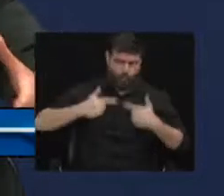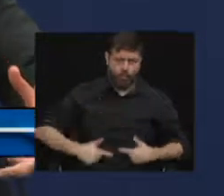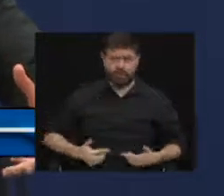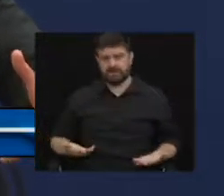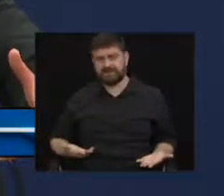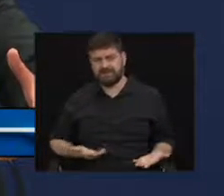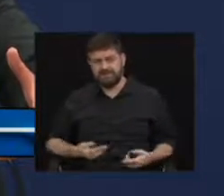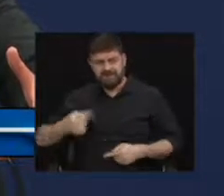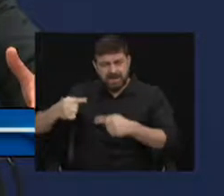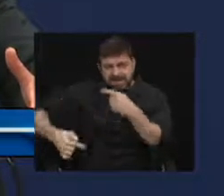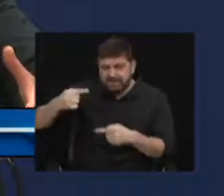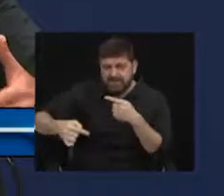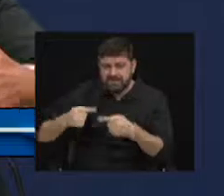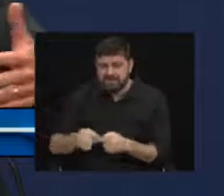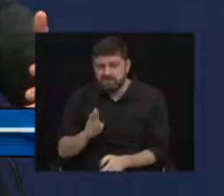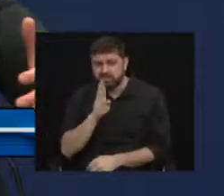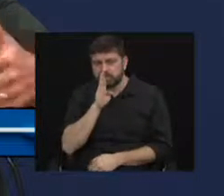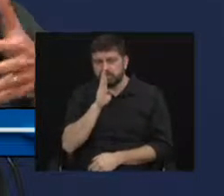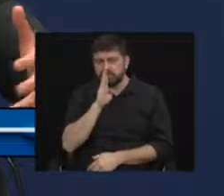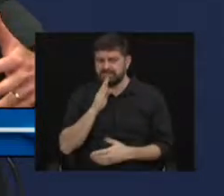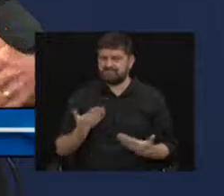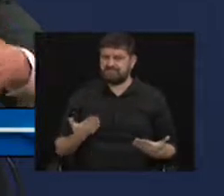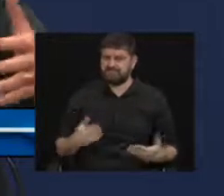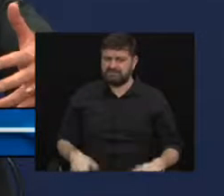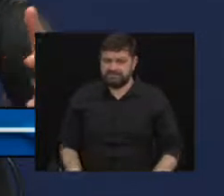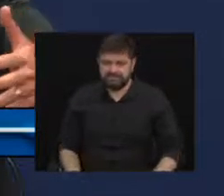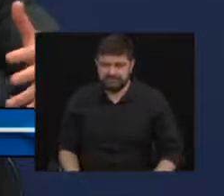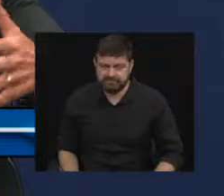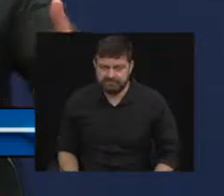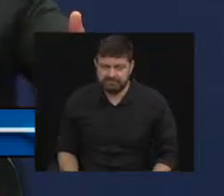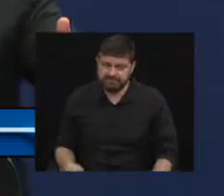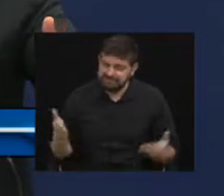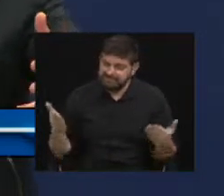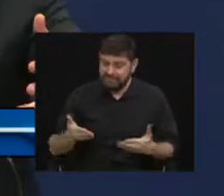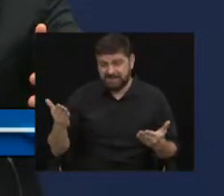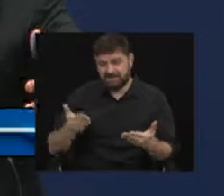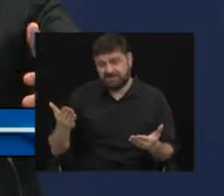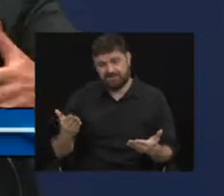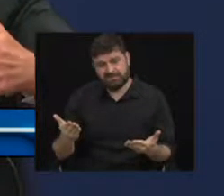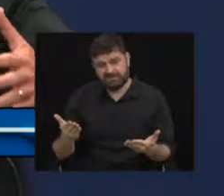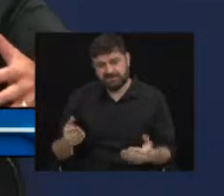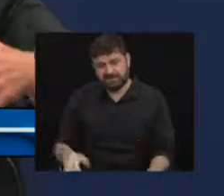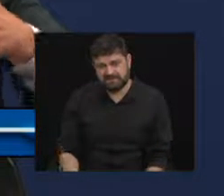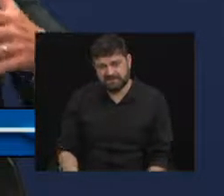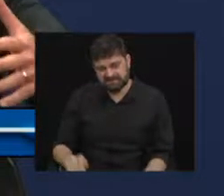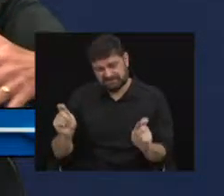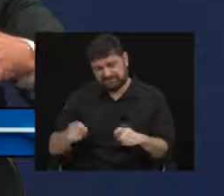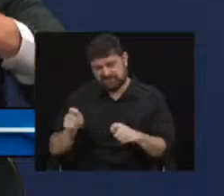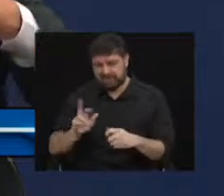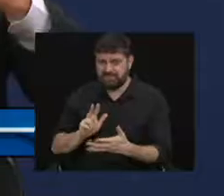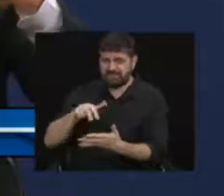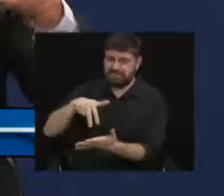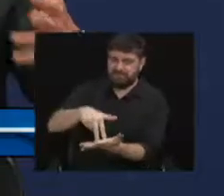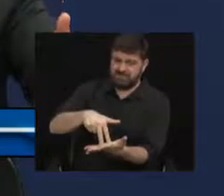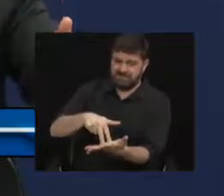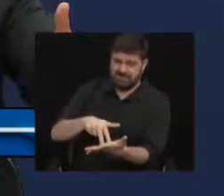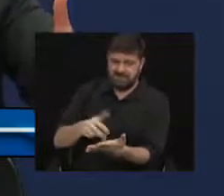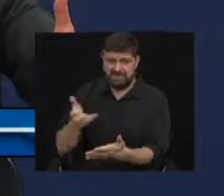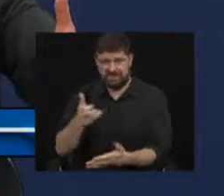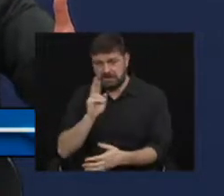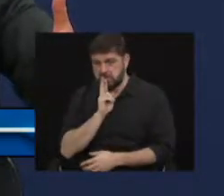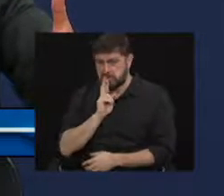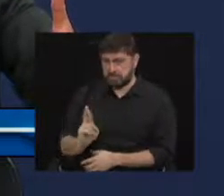É normal? Então, os nobres vereadores, às vezes a gente vem aqui, faz uma crítica pontual, como trouxe